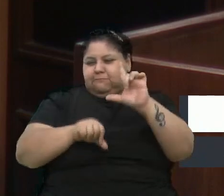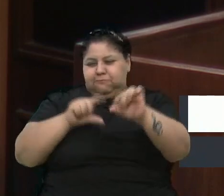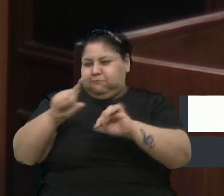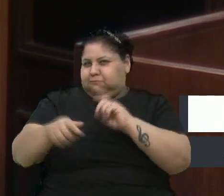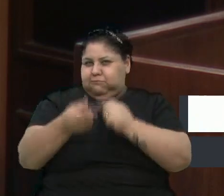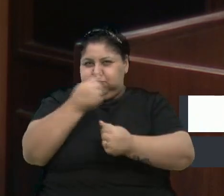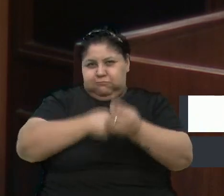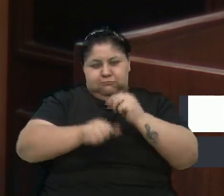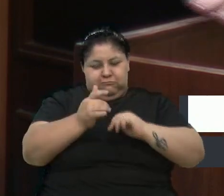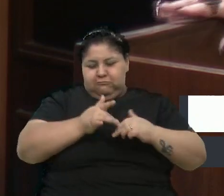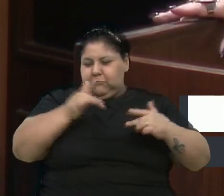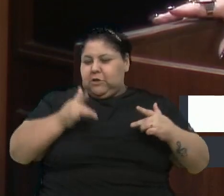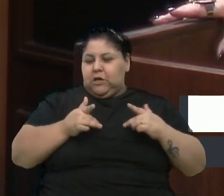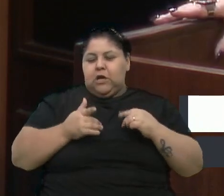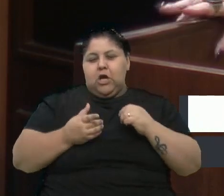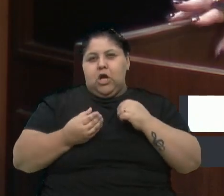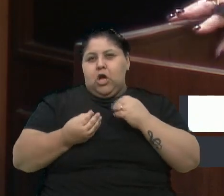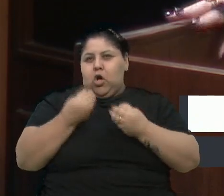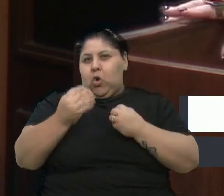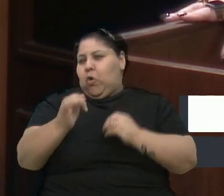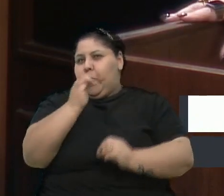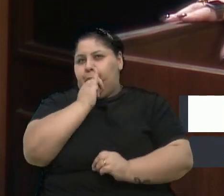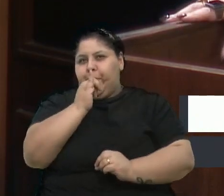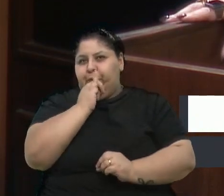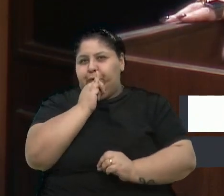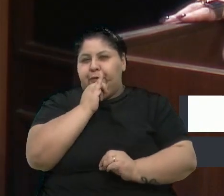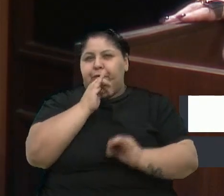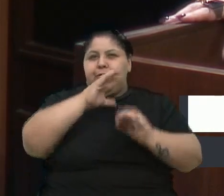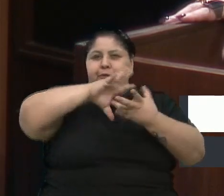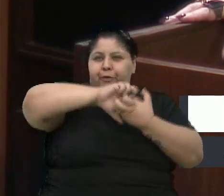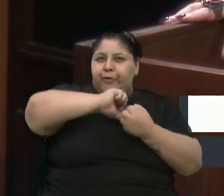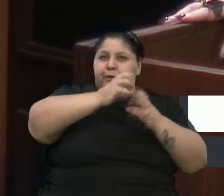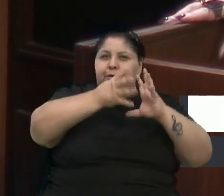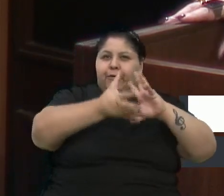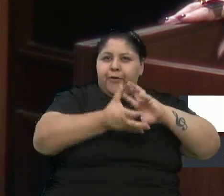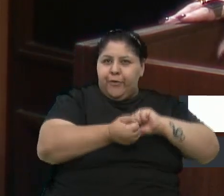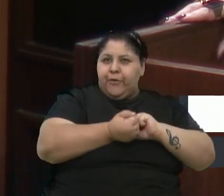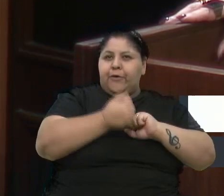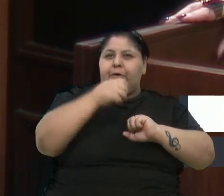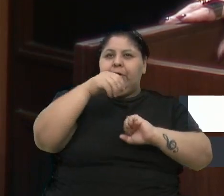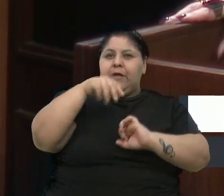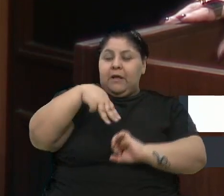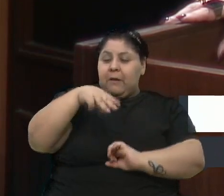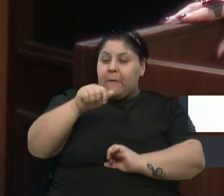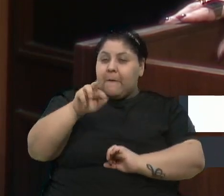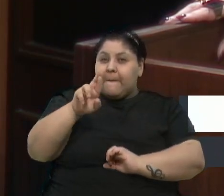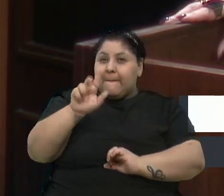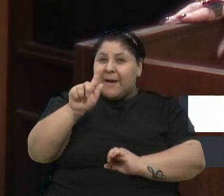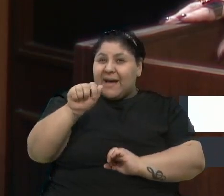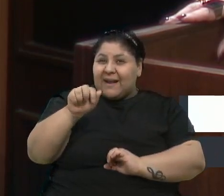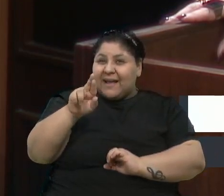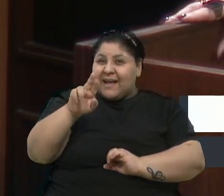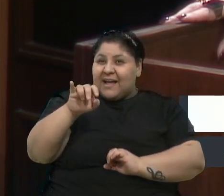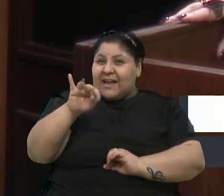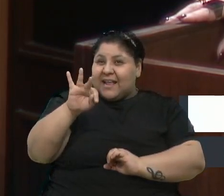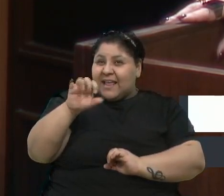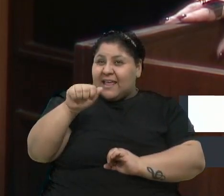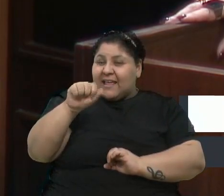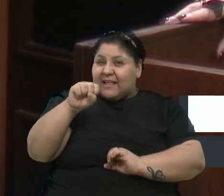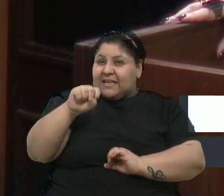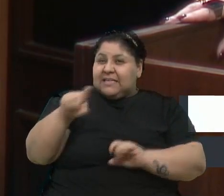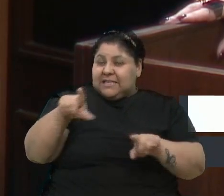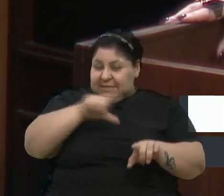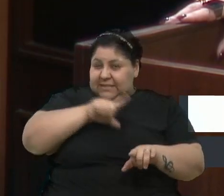solidária, como o artesanato, as Las Margaridas é uma proposta de economia solidária aqui